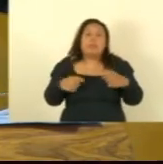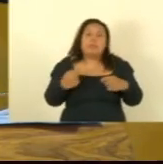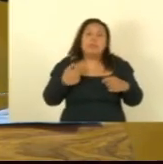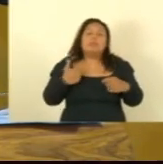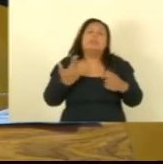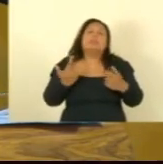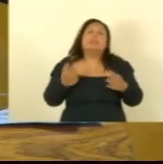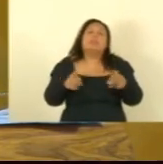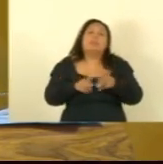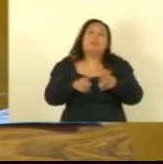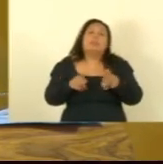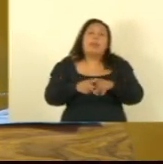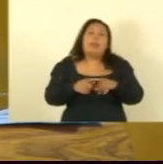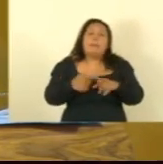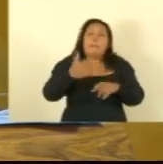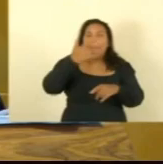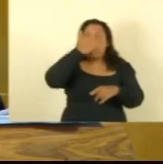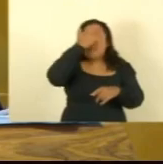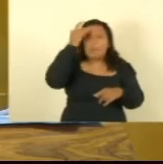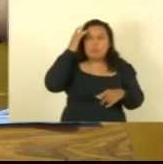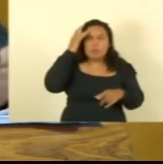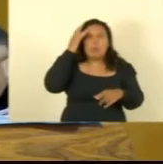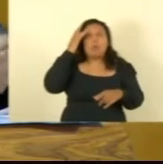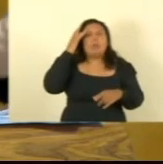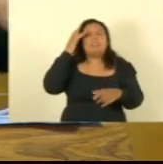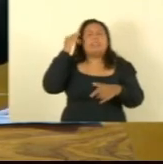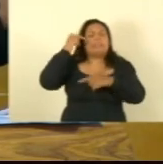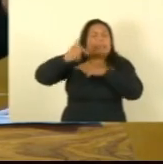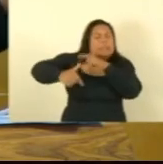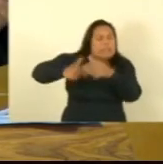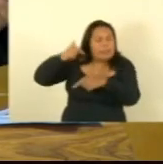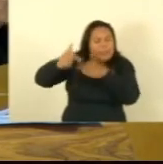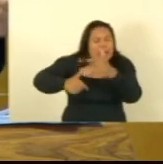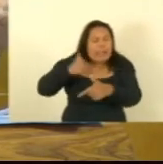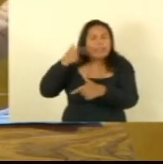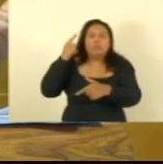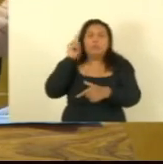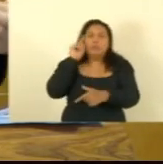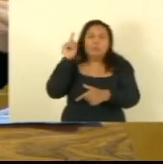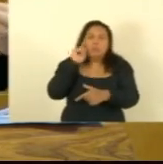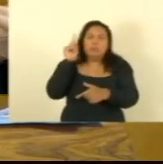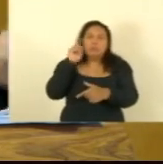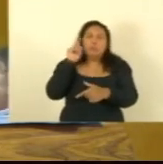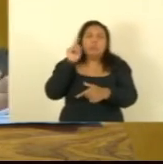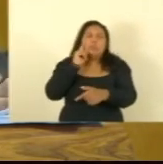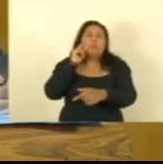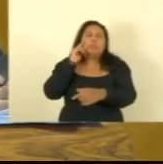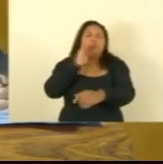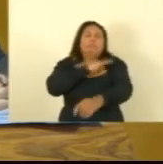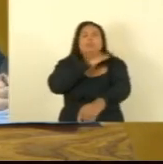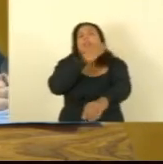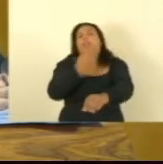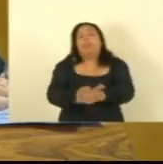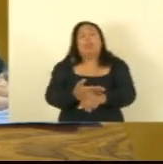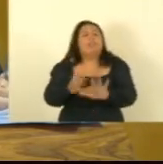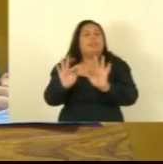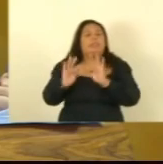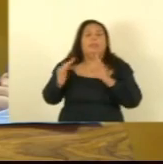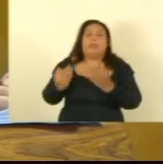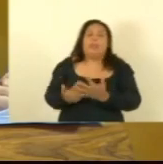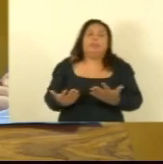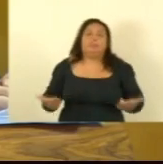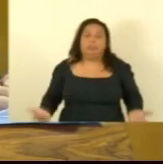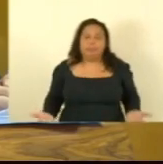como pessoas que trabalham de noite, que são seu pai, sua mãe e seus parentes? Por